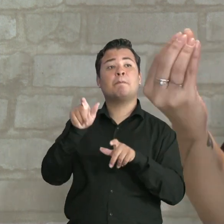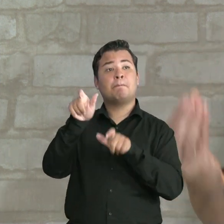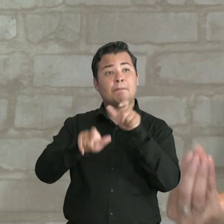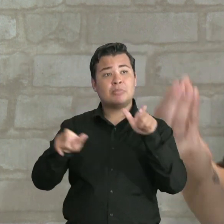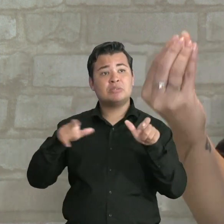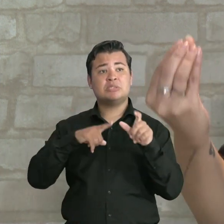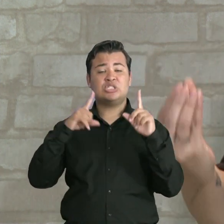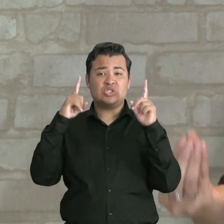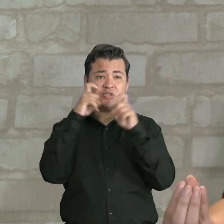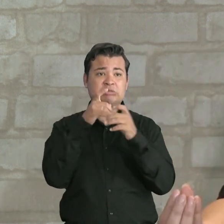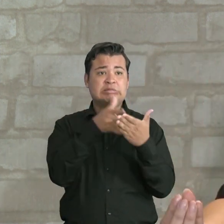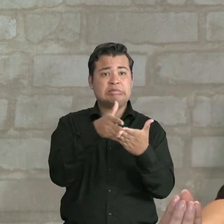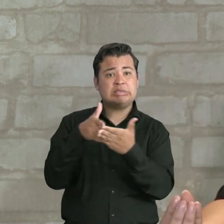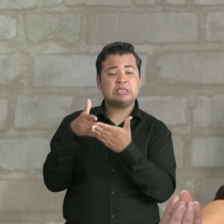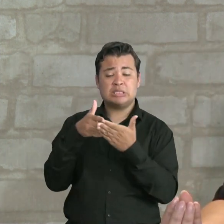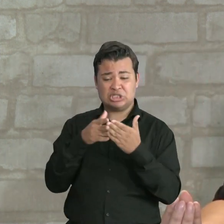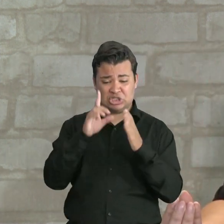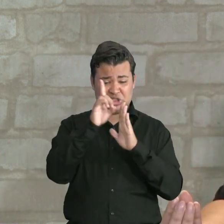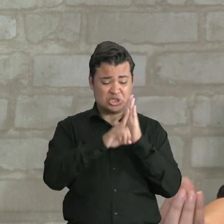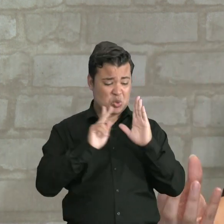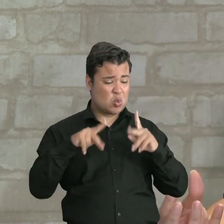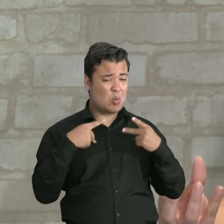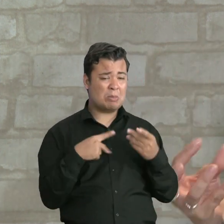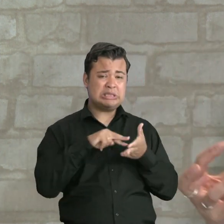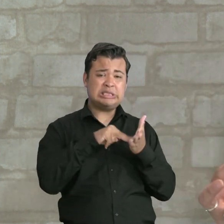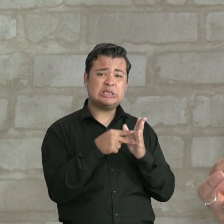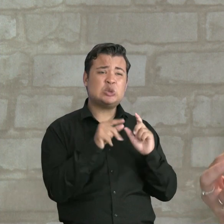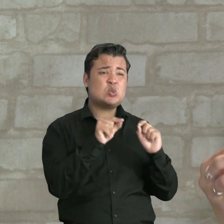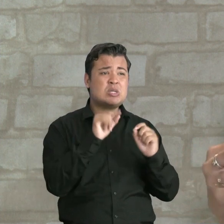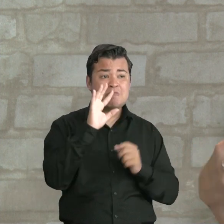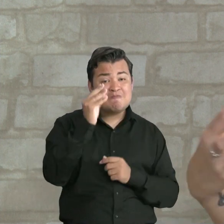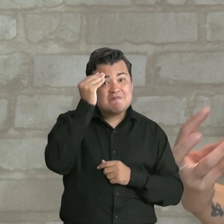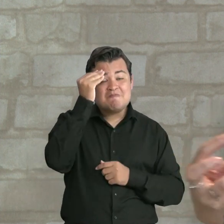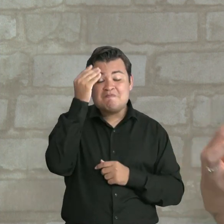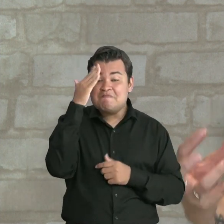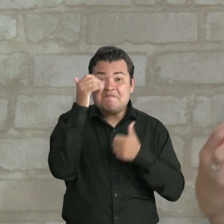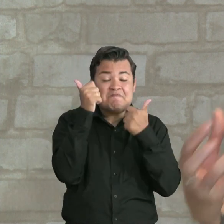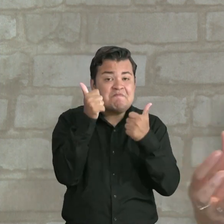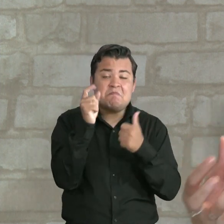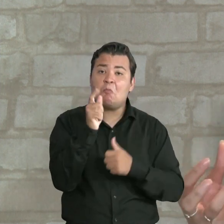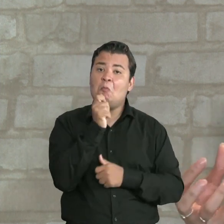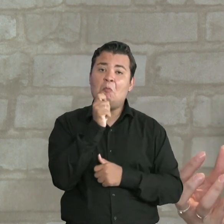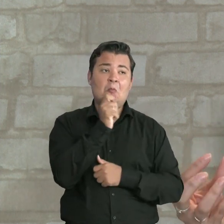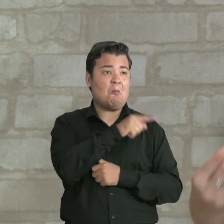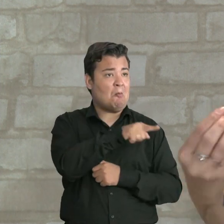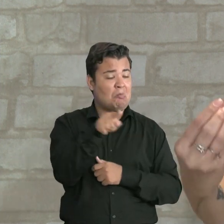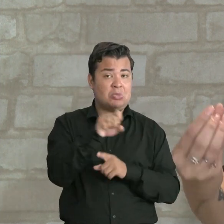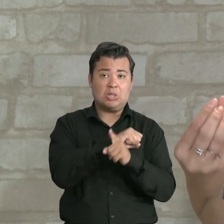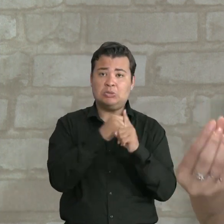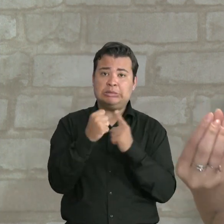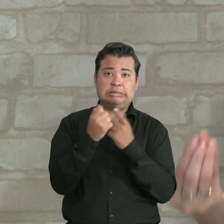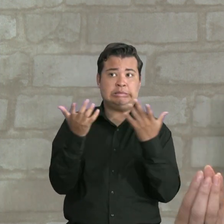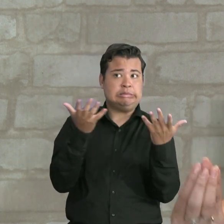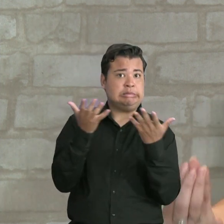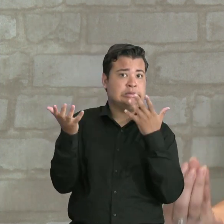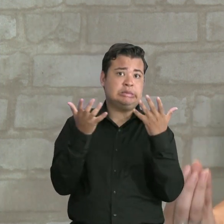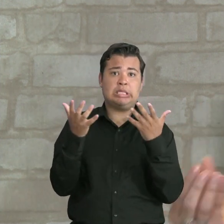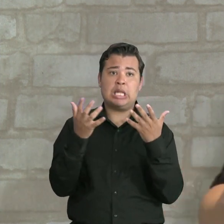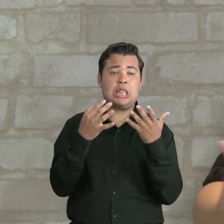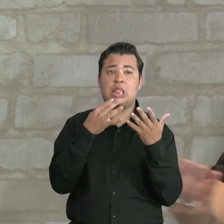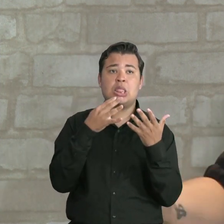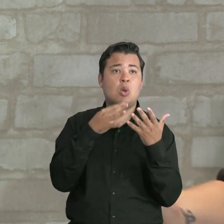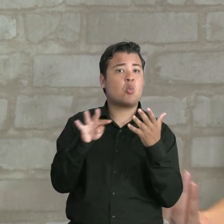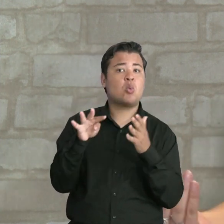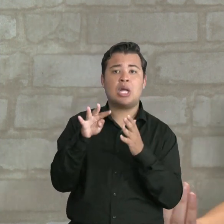conceito básico de direitos humanos, né? Há ainda uma tensão na sociedade para reconhecer esses